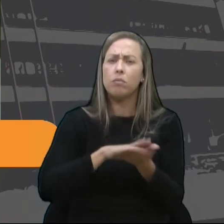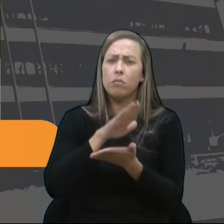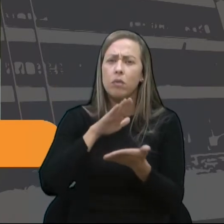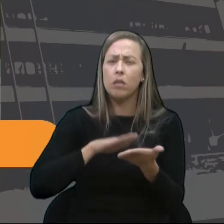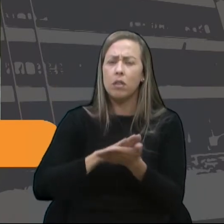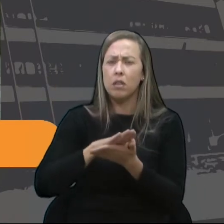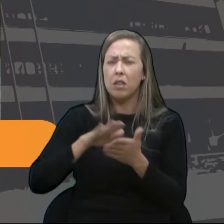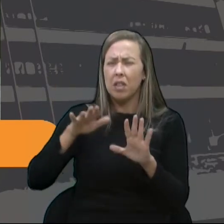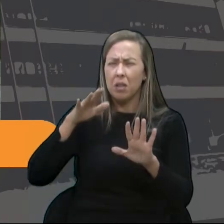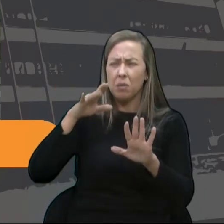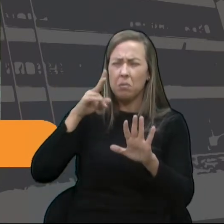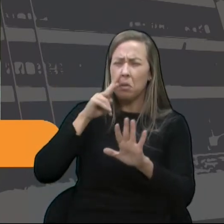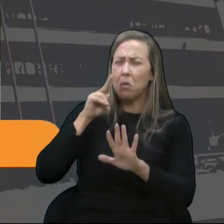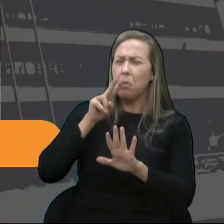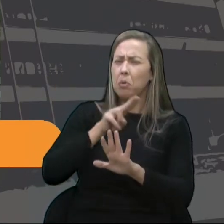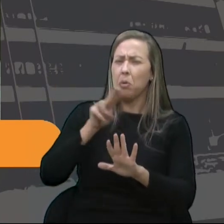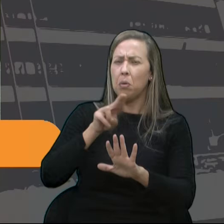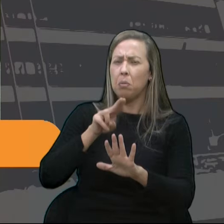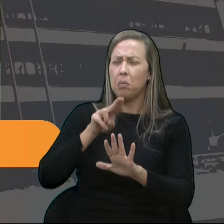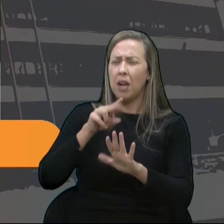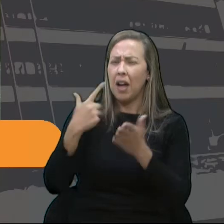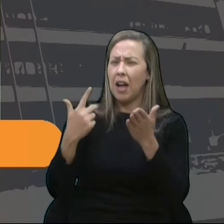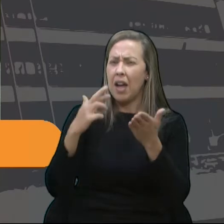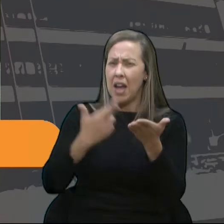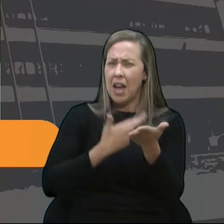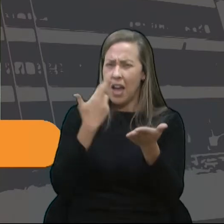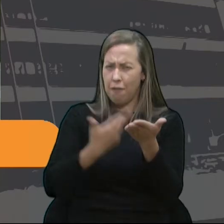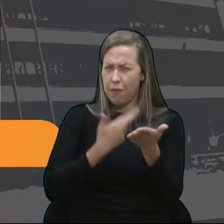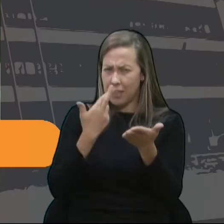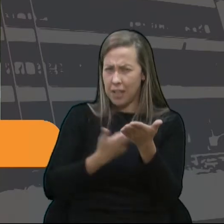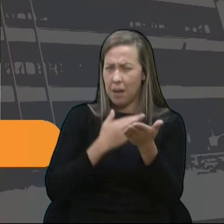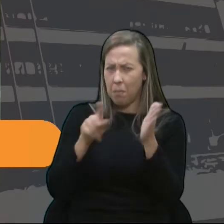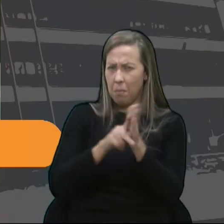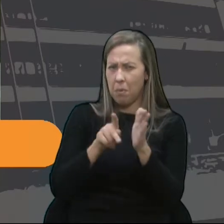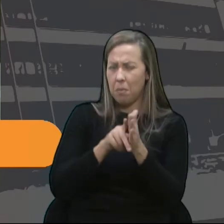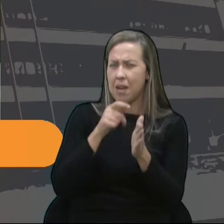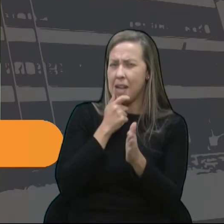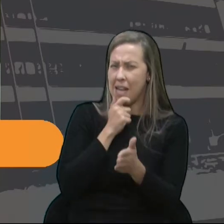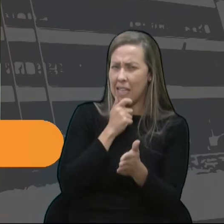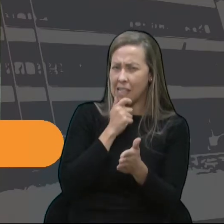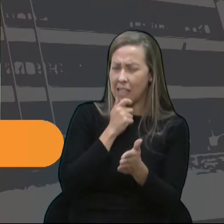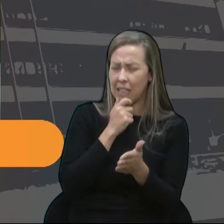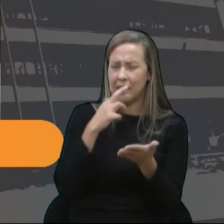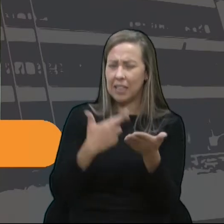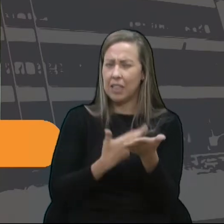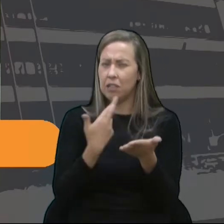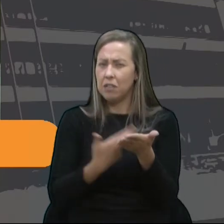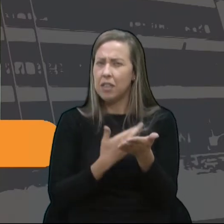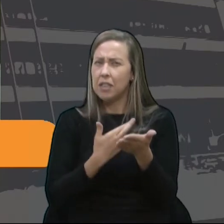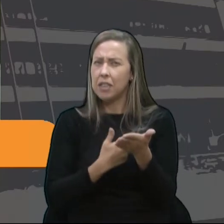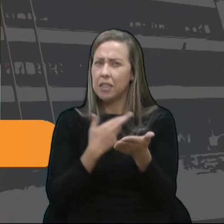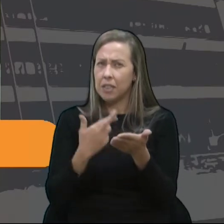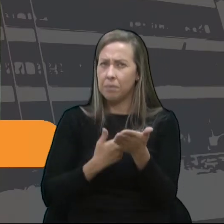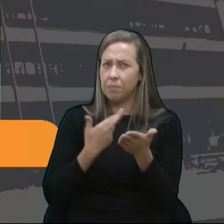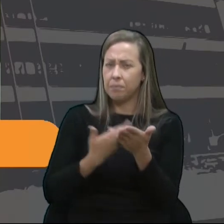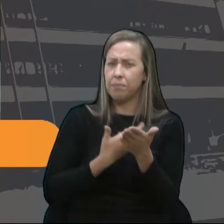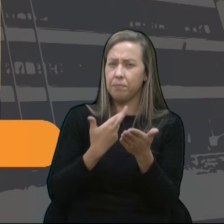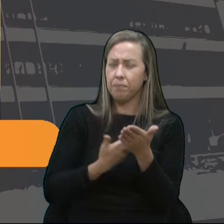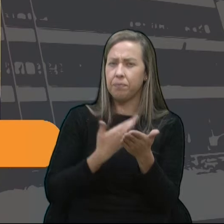agora se não me falha a memória, ou na revista Nature, ou na revista